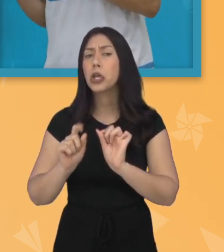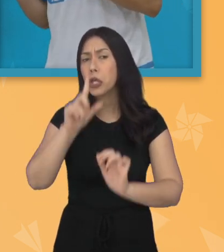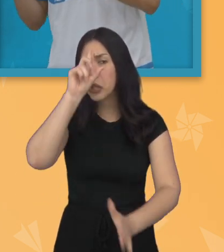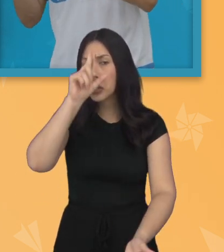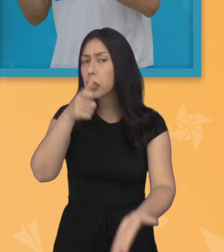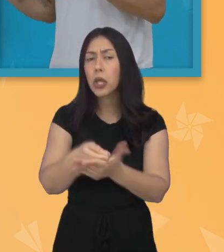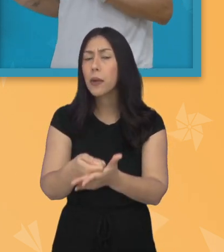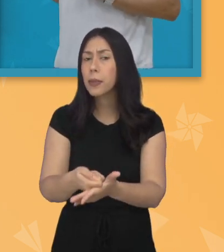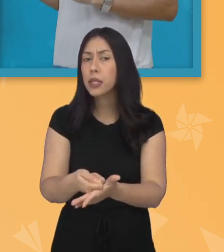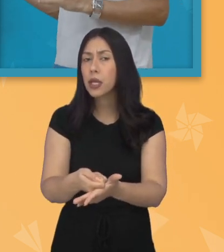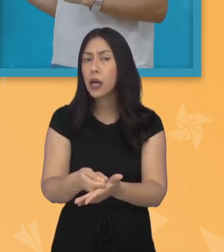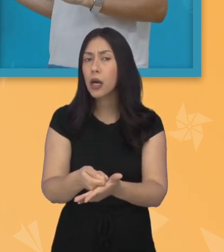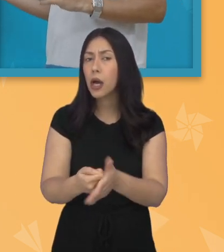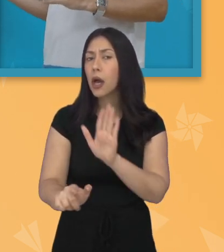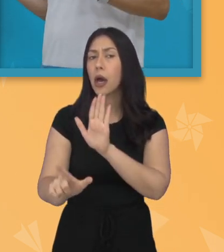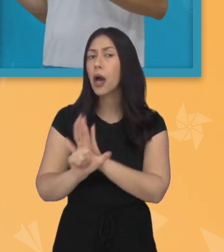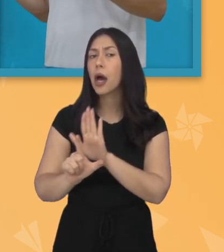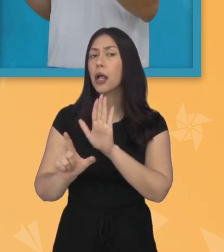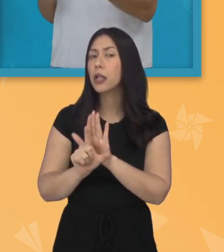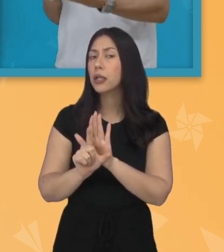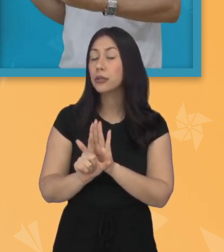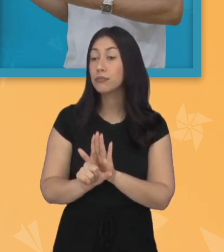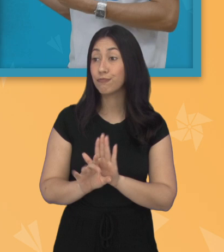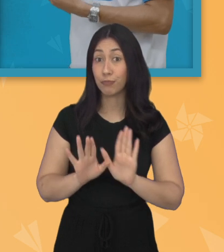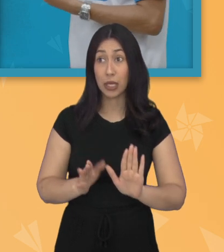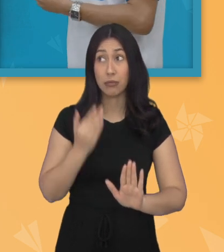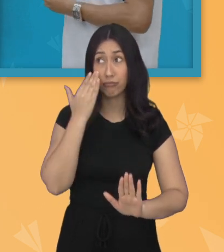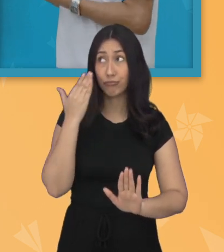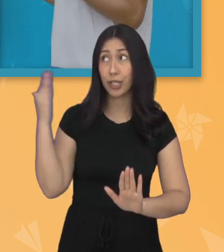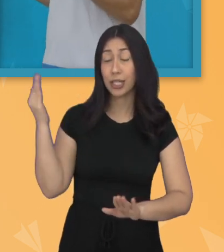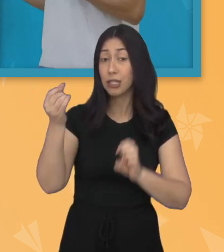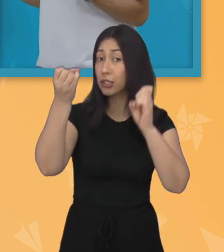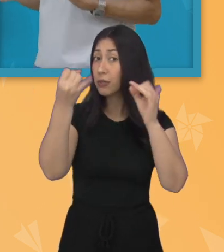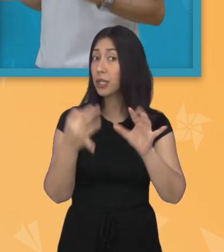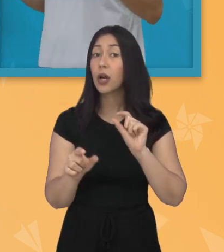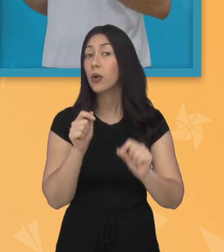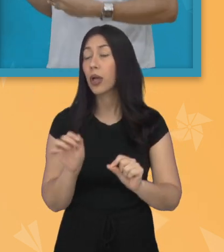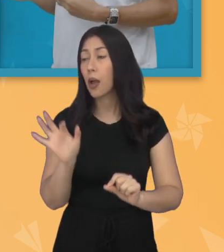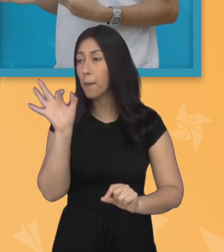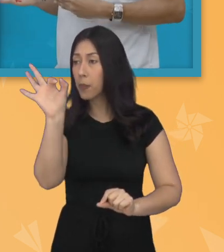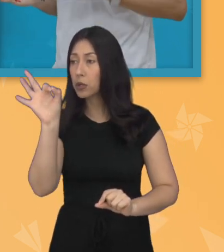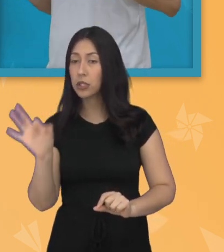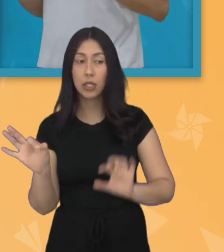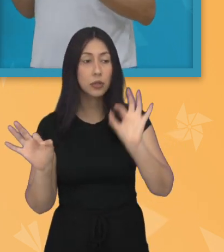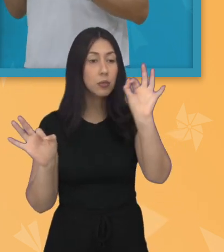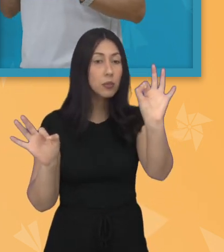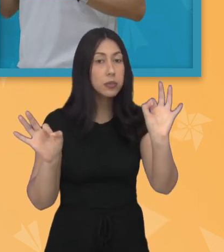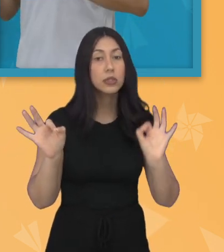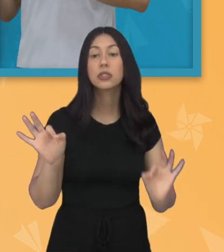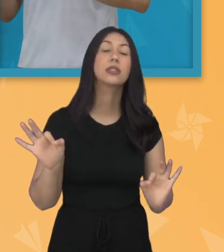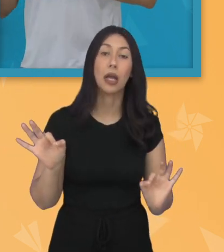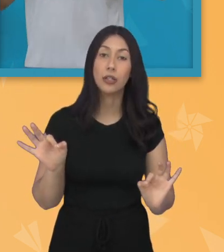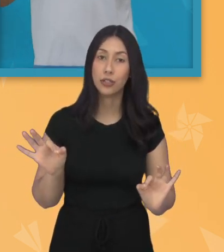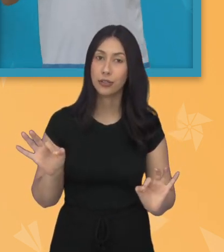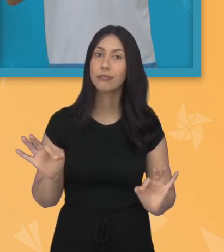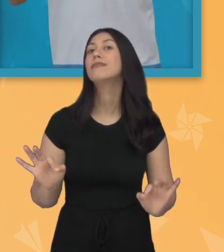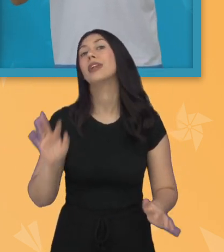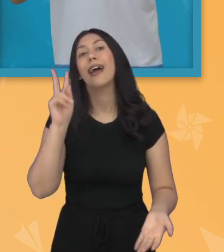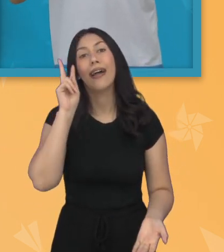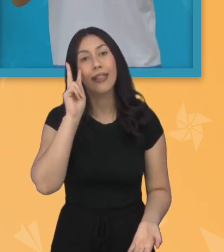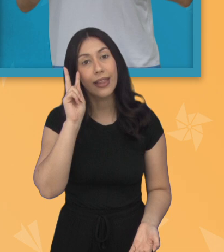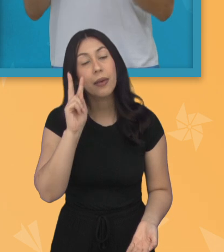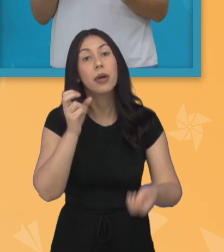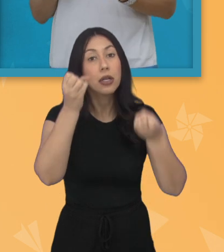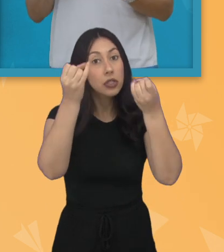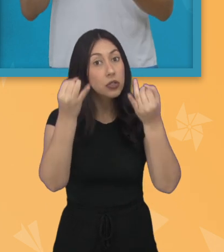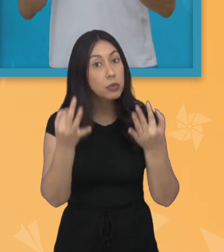nome das leis que dá esse embasamento aqui, que é o que? Da proporção. Ele está falando da proporção dessa substância, que a gente acabou de falar.